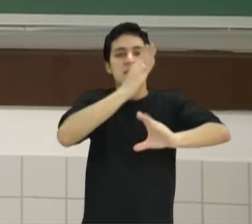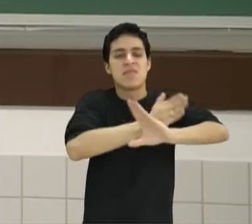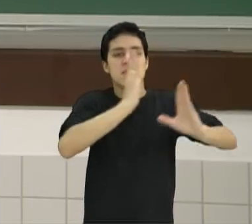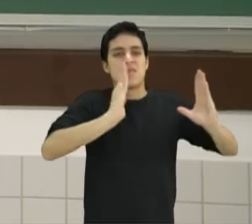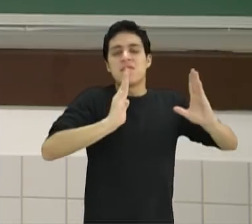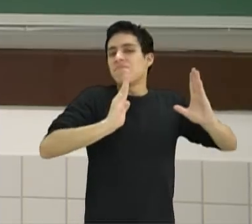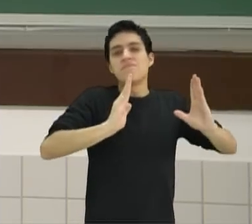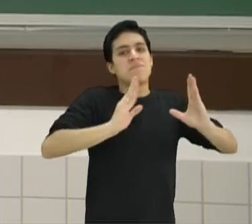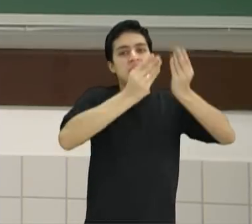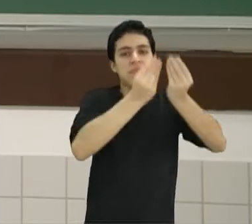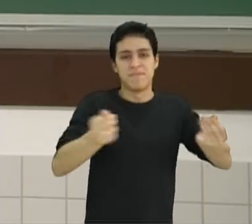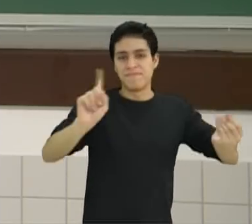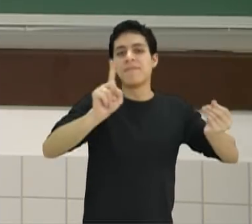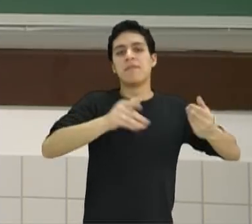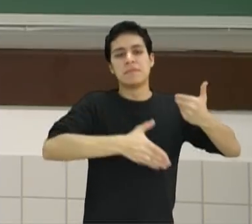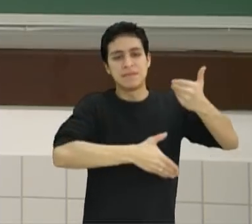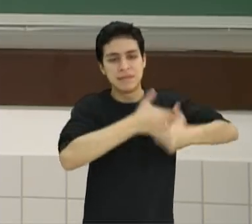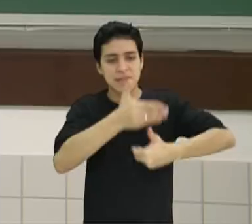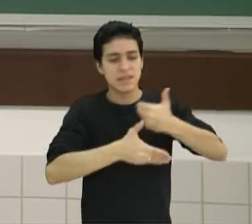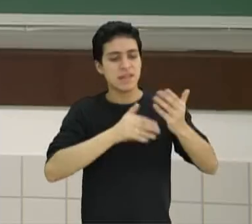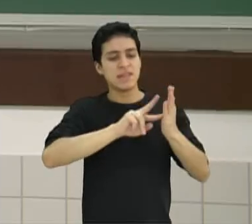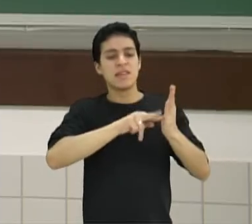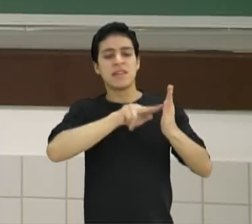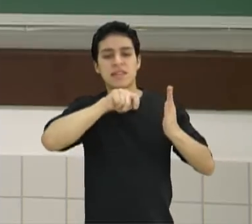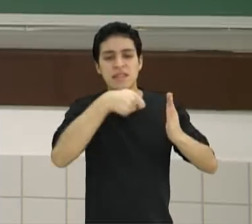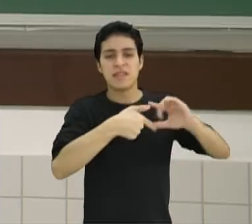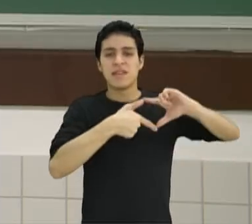ideia. Então, realmente é um clássico.